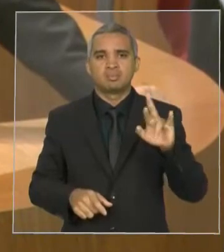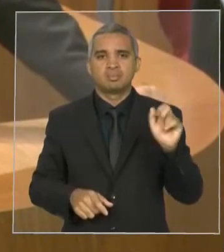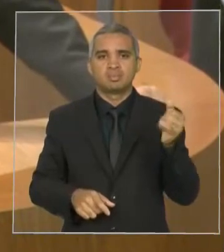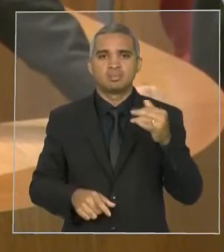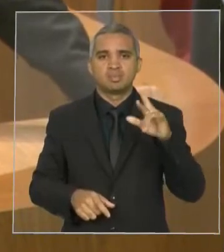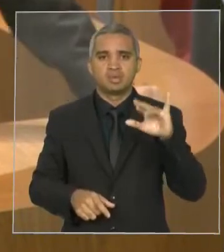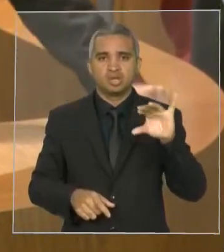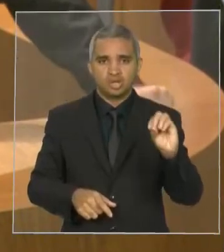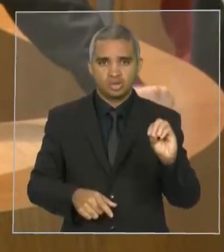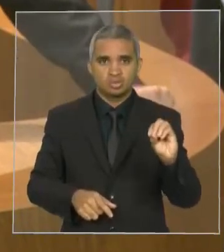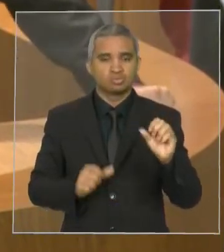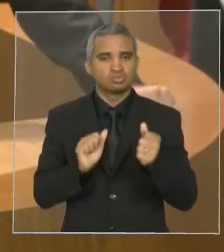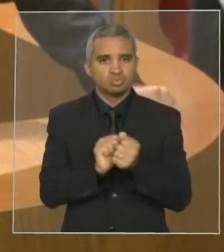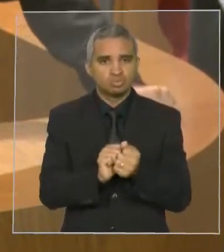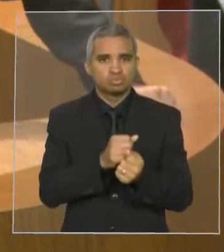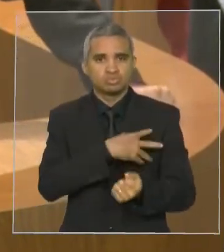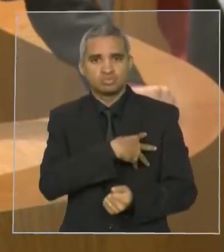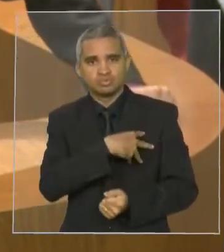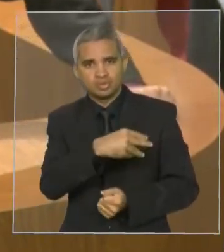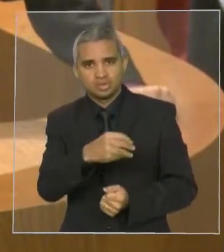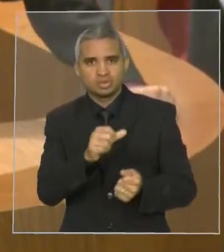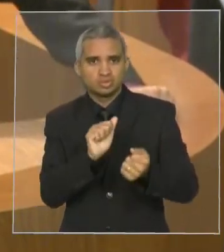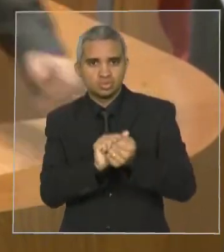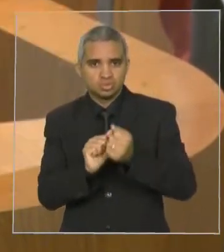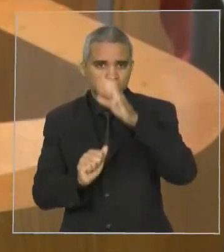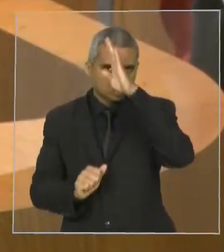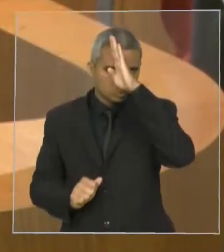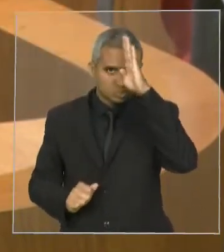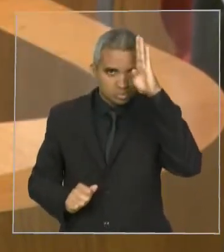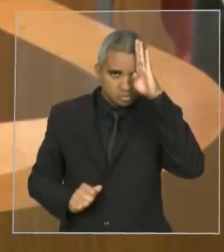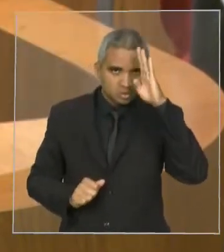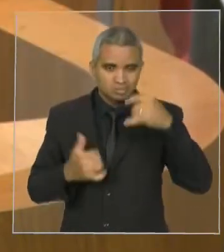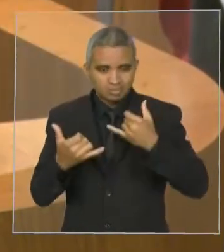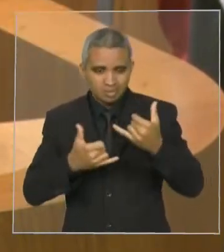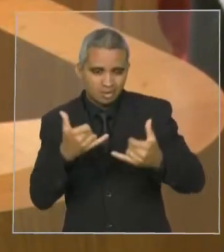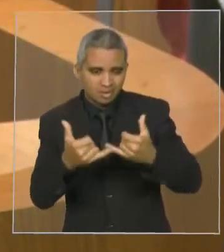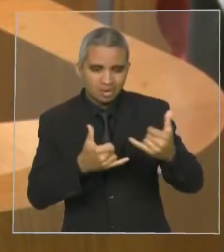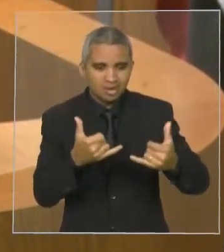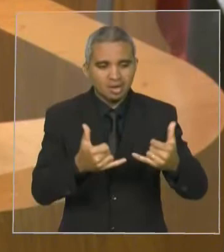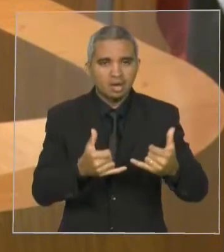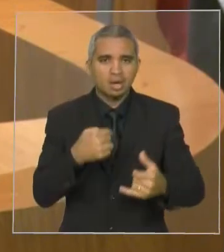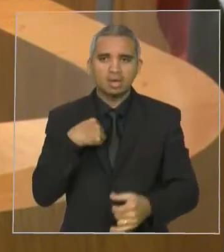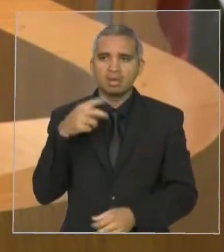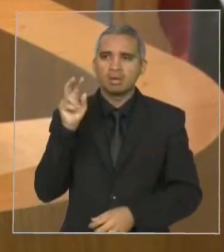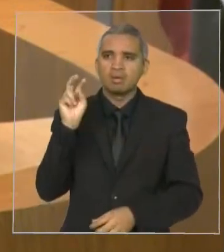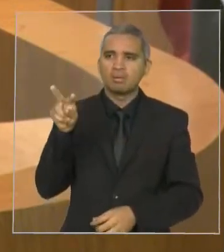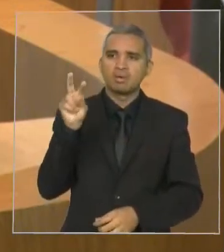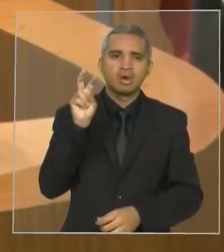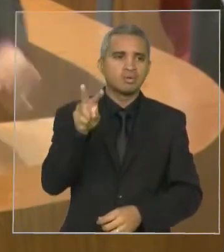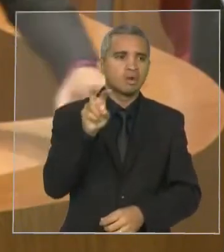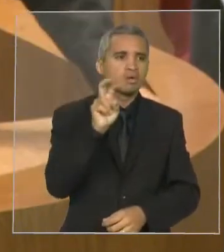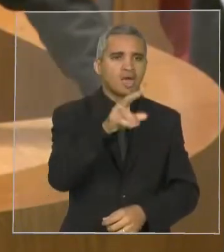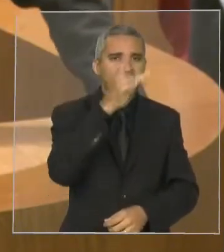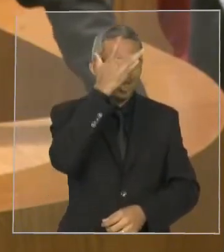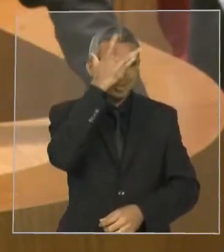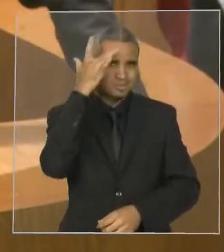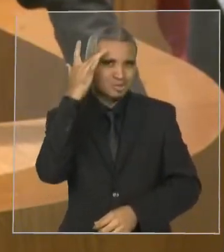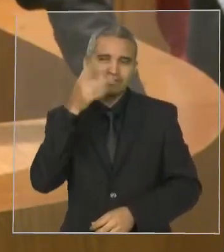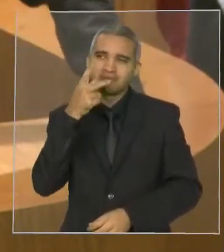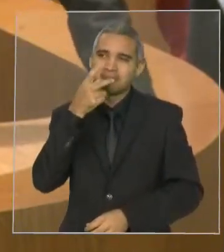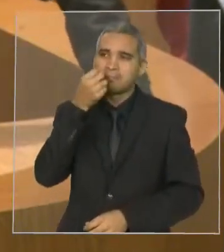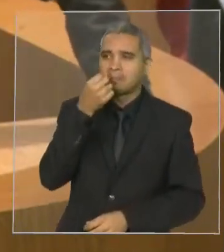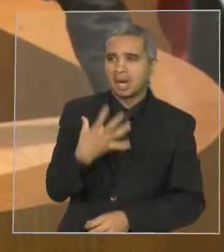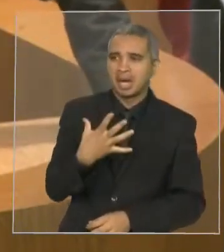ouço elogios das pessoas quem vive a cidade é sede o benefício dessa obra